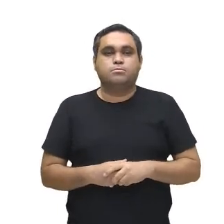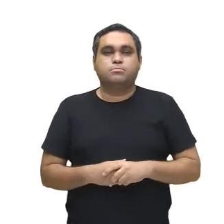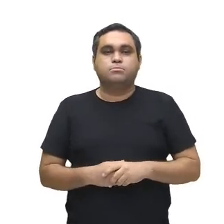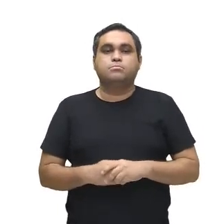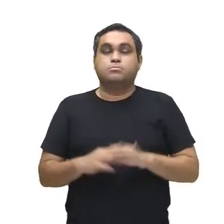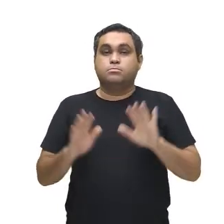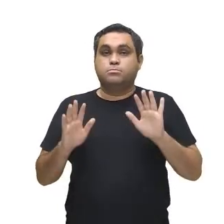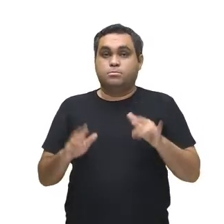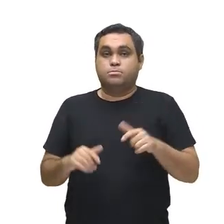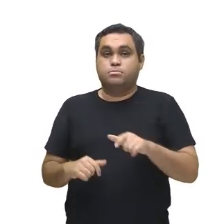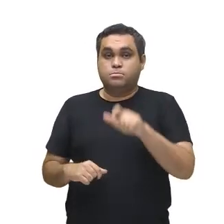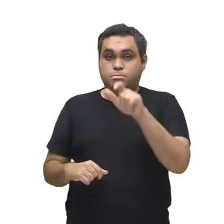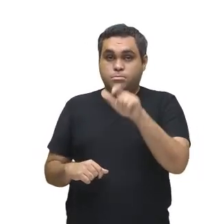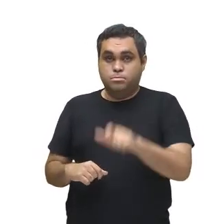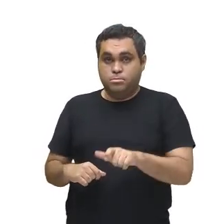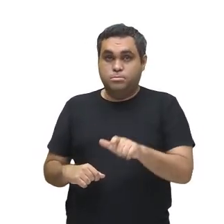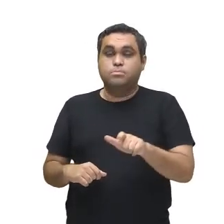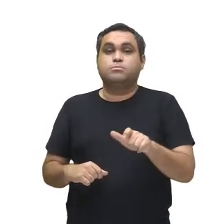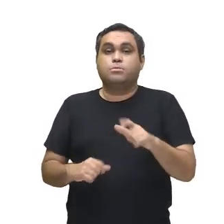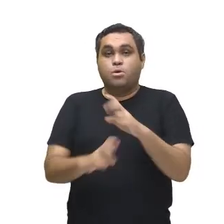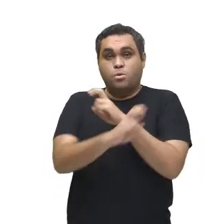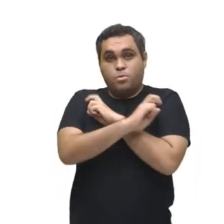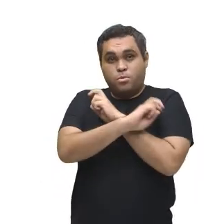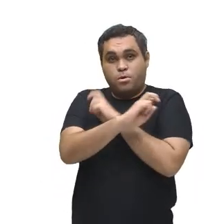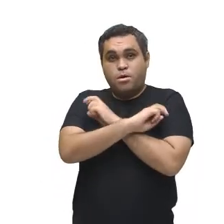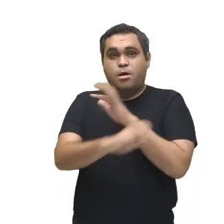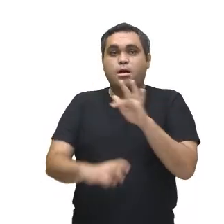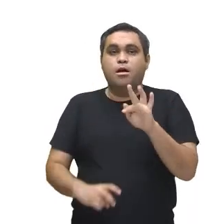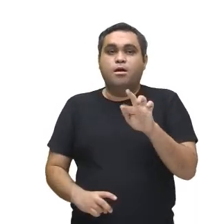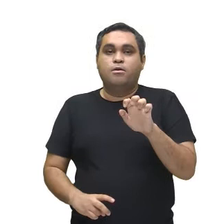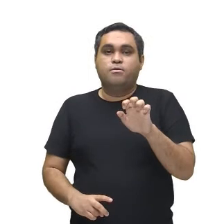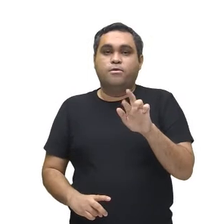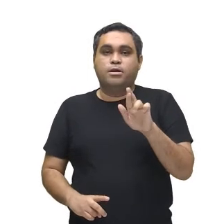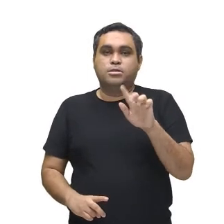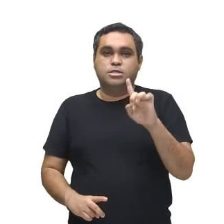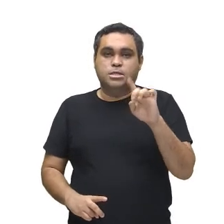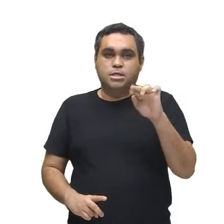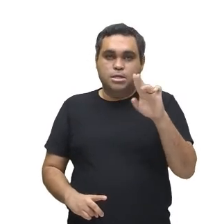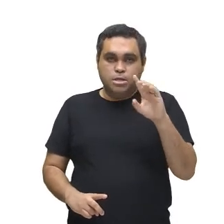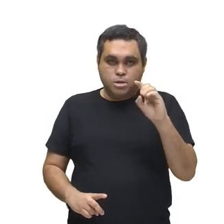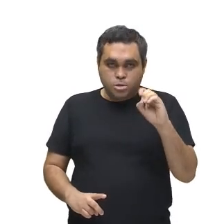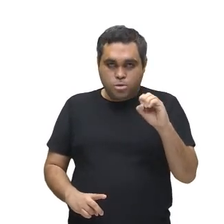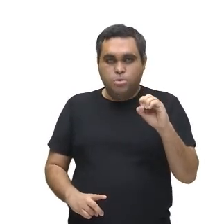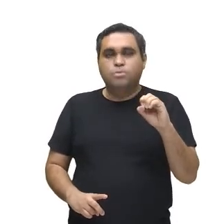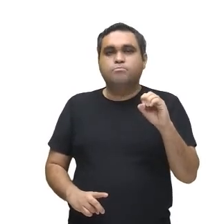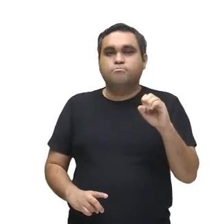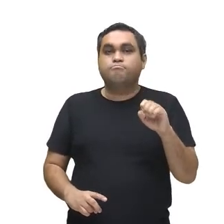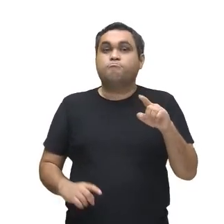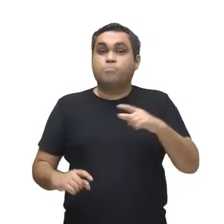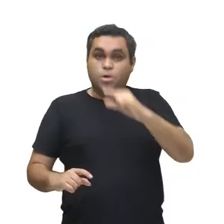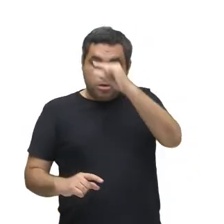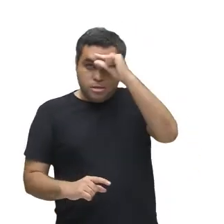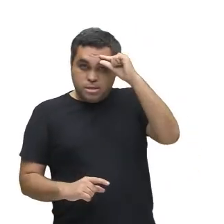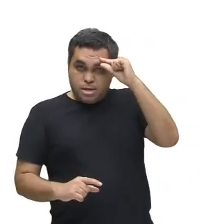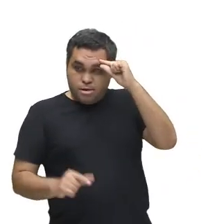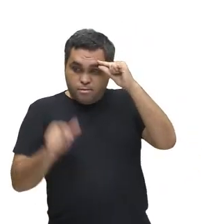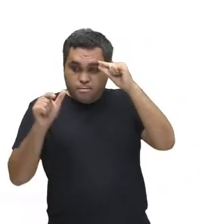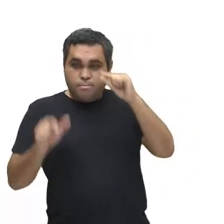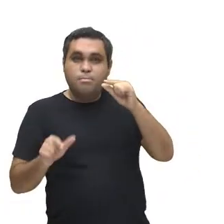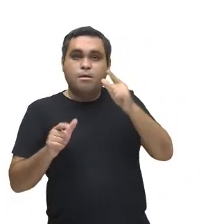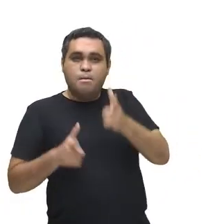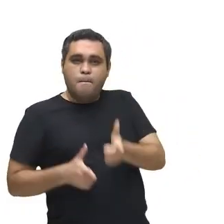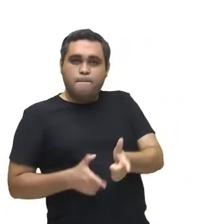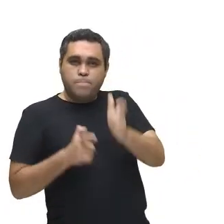trono austro-húngaro, Francisco Ferdinando, foi assassinado por um ativista sérvio. Por esse motivo,